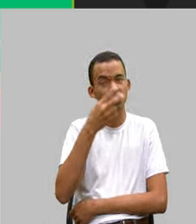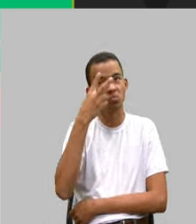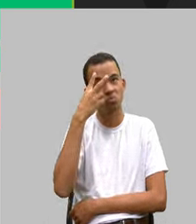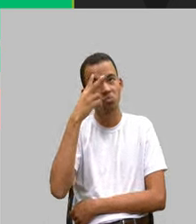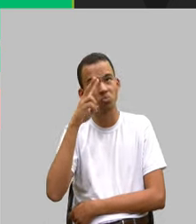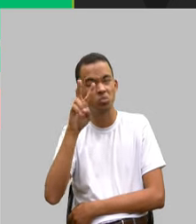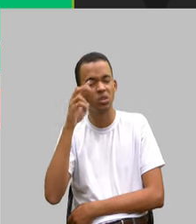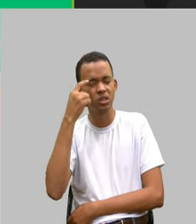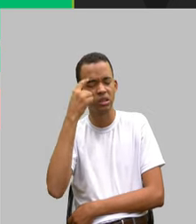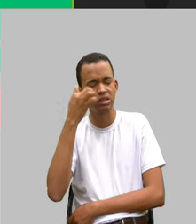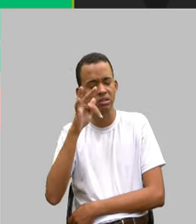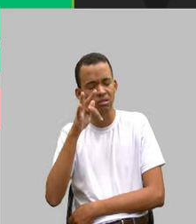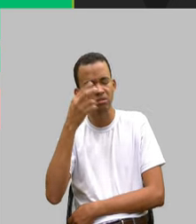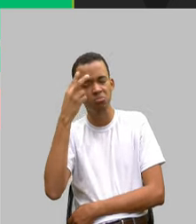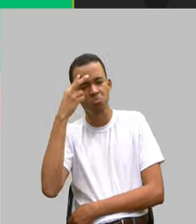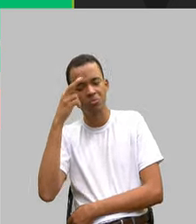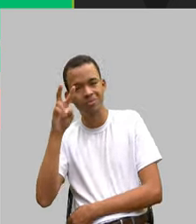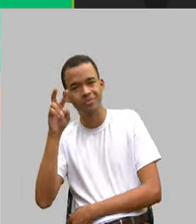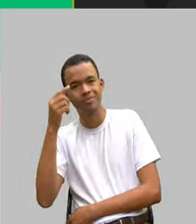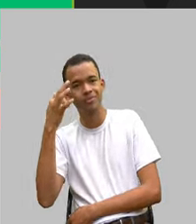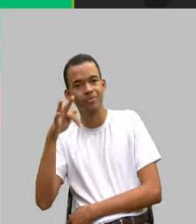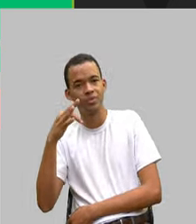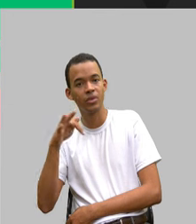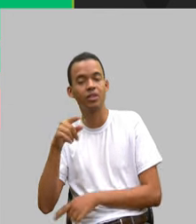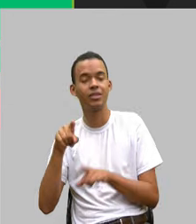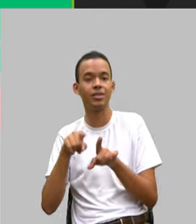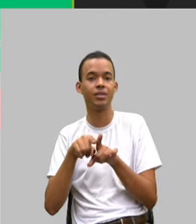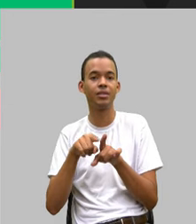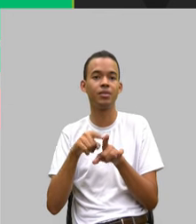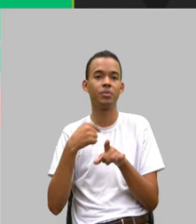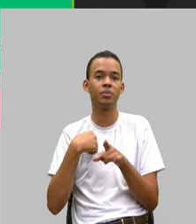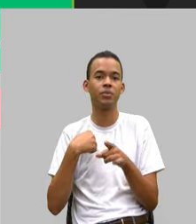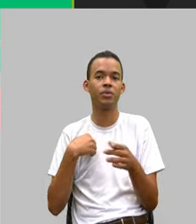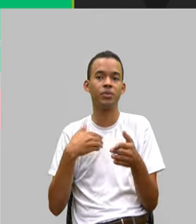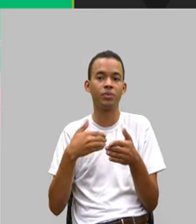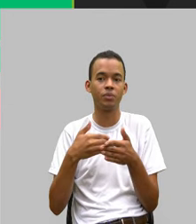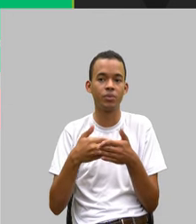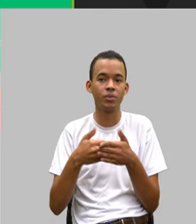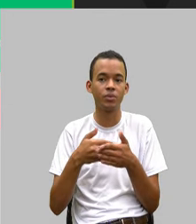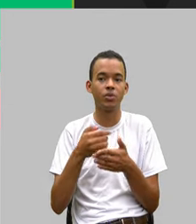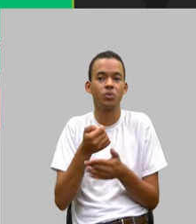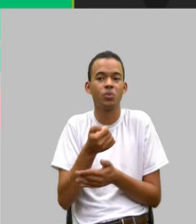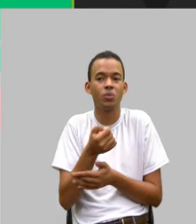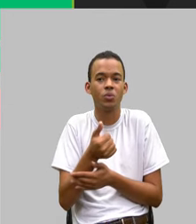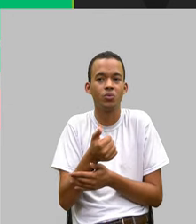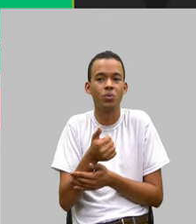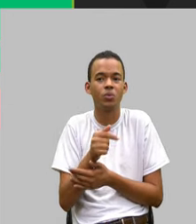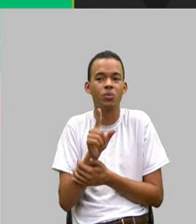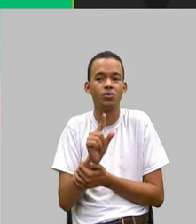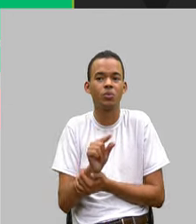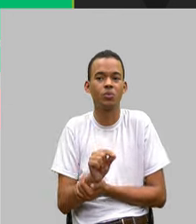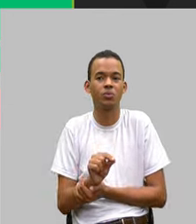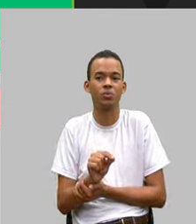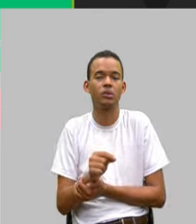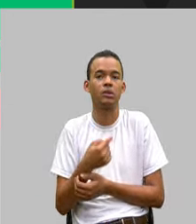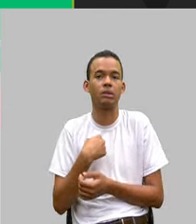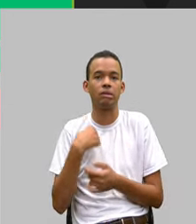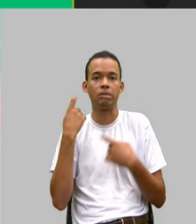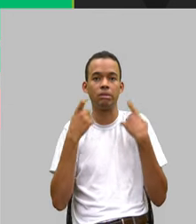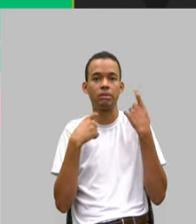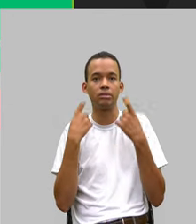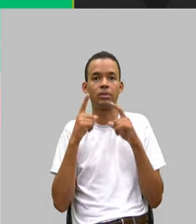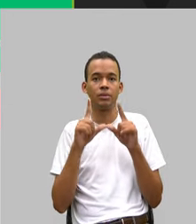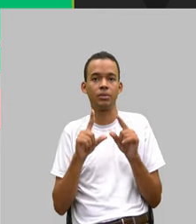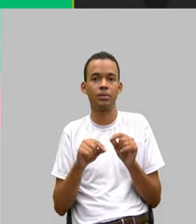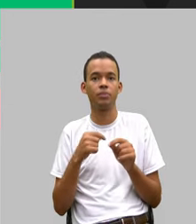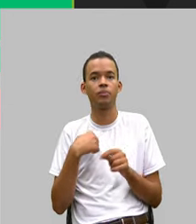e também porque está chegando no fim do meu frasco e fiquei preocupado de terminar estou demorando para marcar a nova consulta